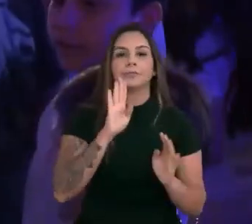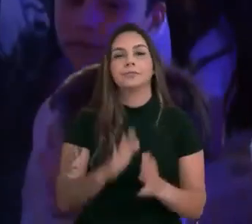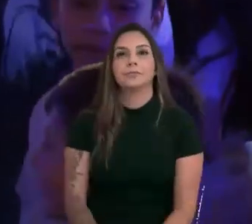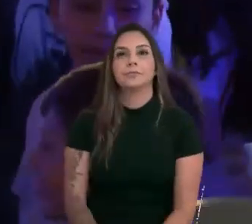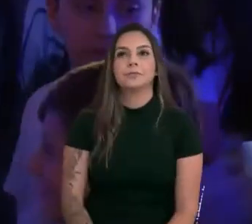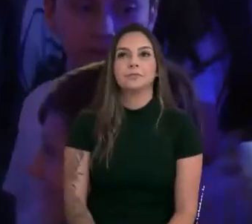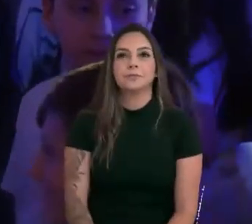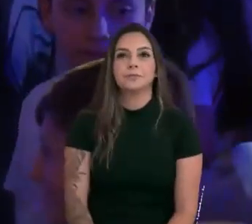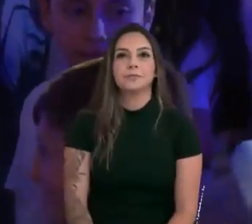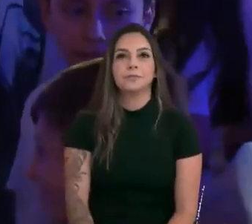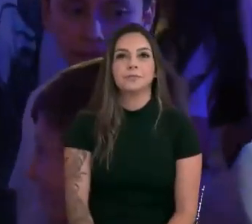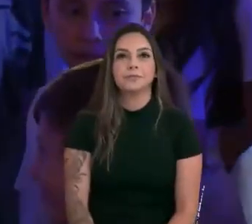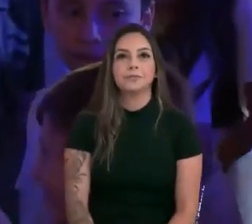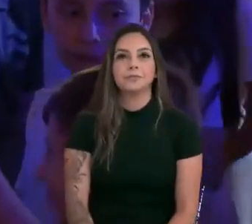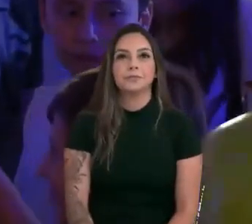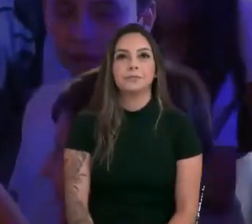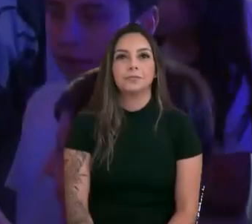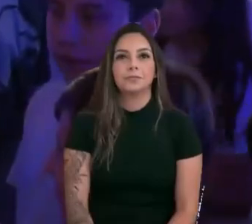Esqueci do pulo. Aê!